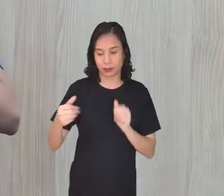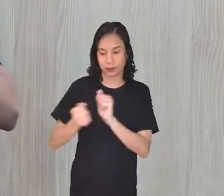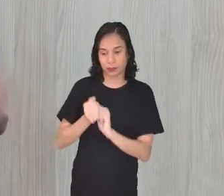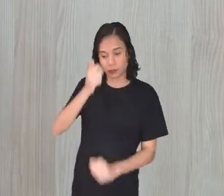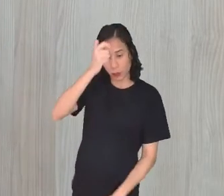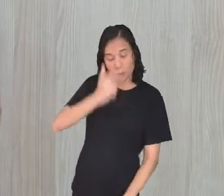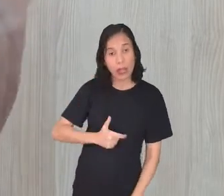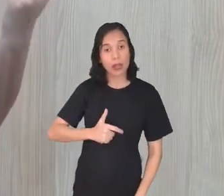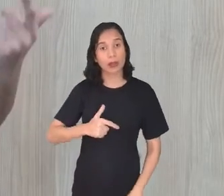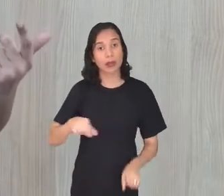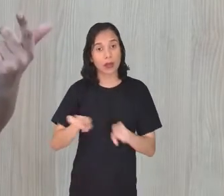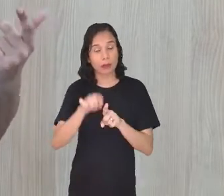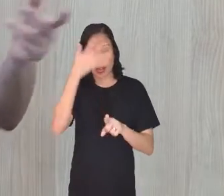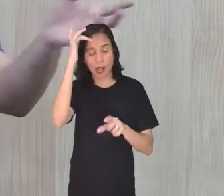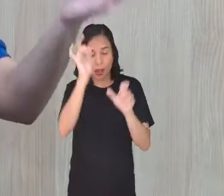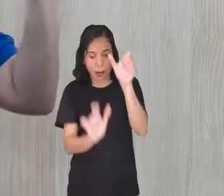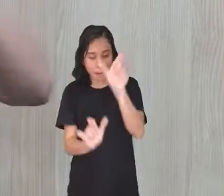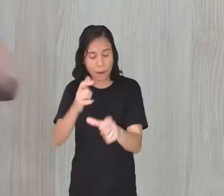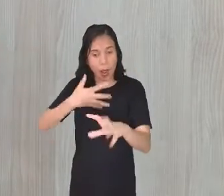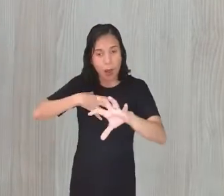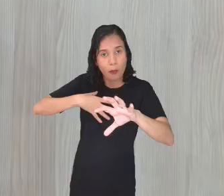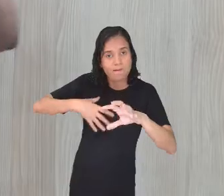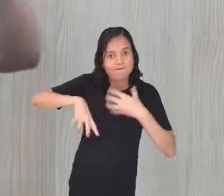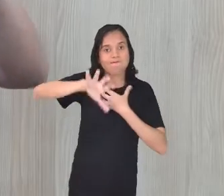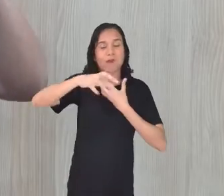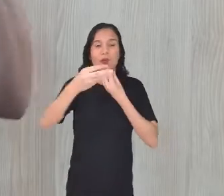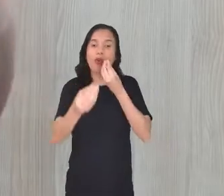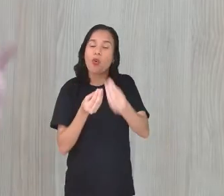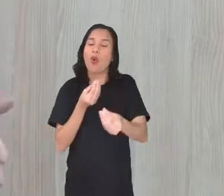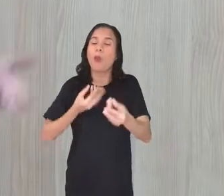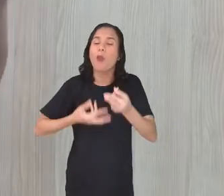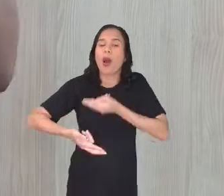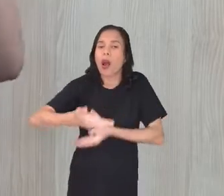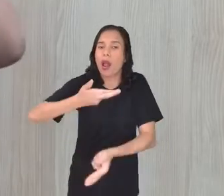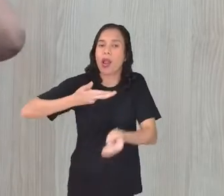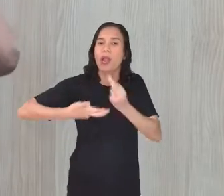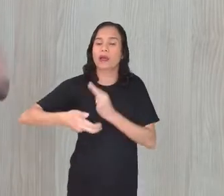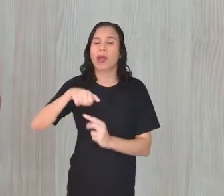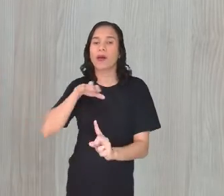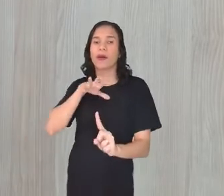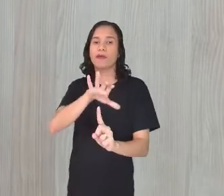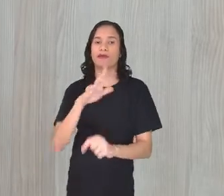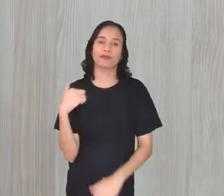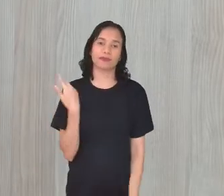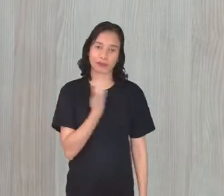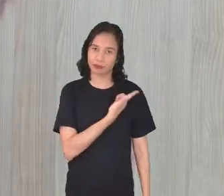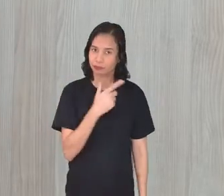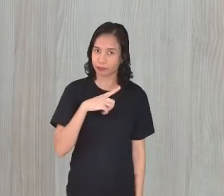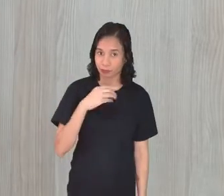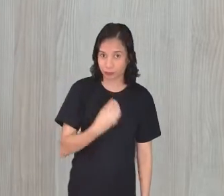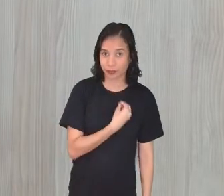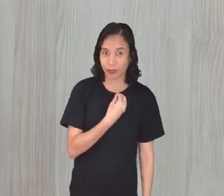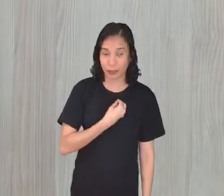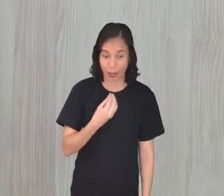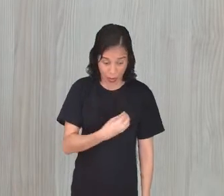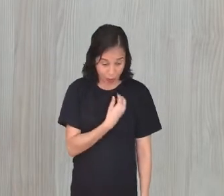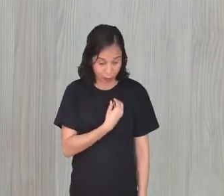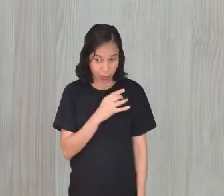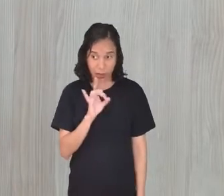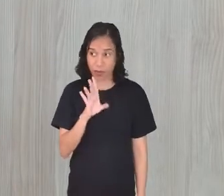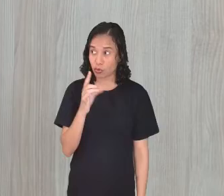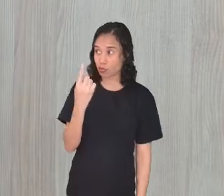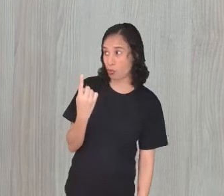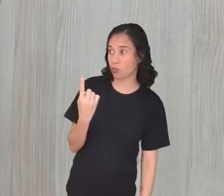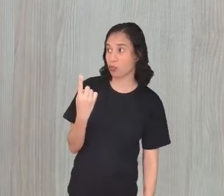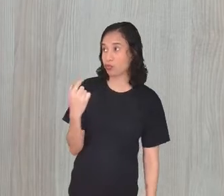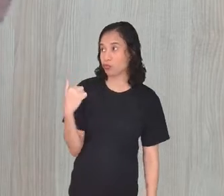conosco, nossas relações com as outras pessoas, como essas relações nos impactam o que a gente vive. E vejam, a vida é uma só, né? A